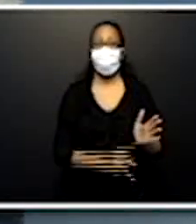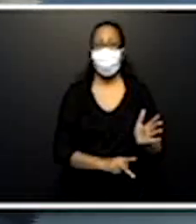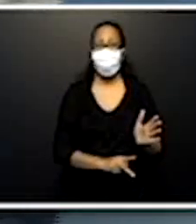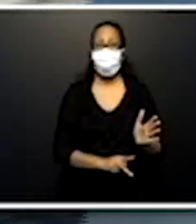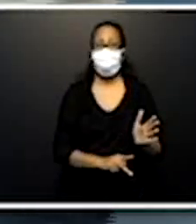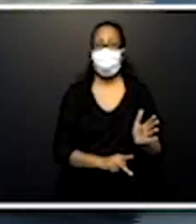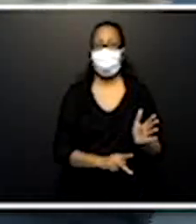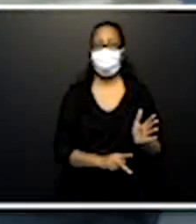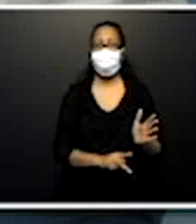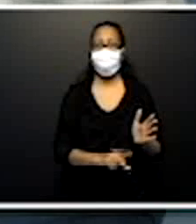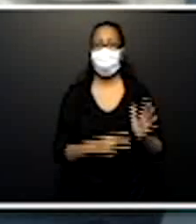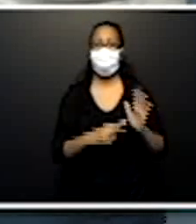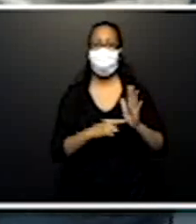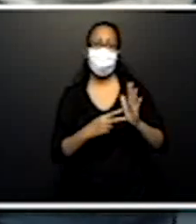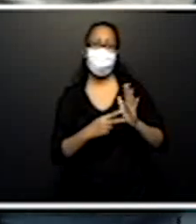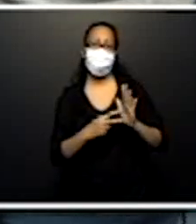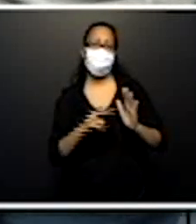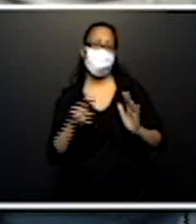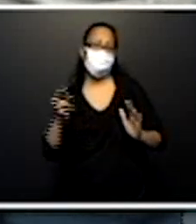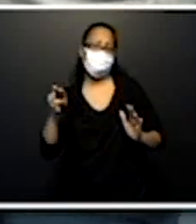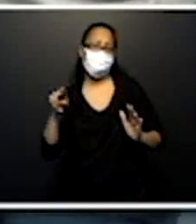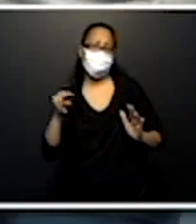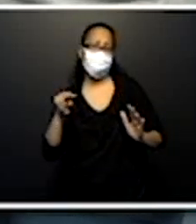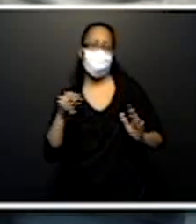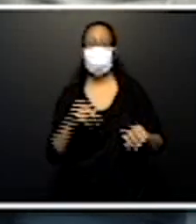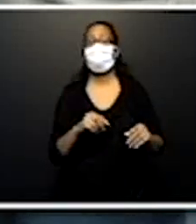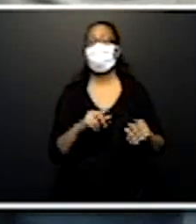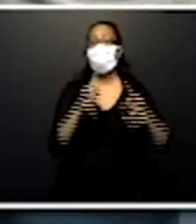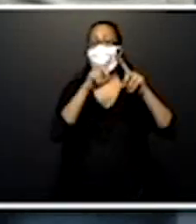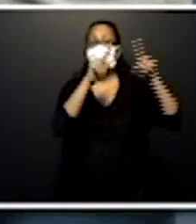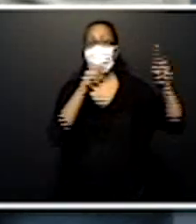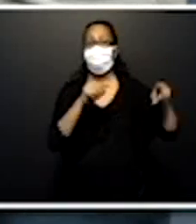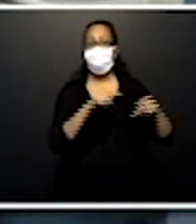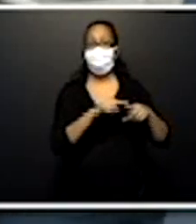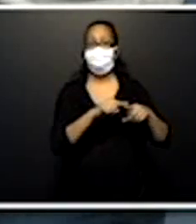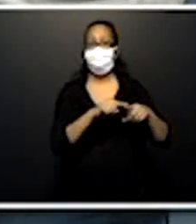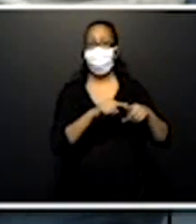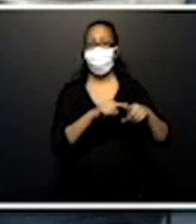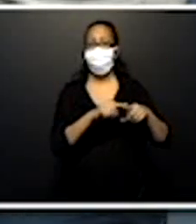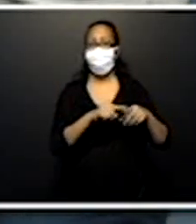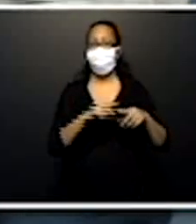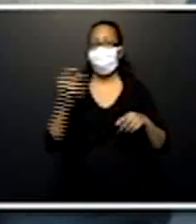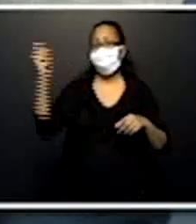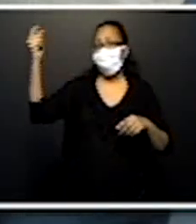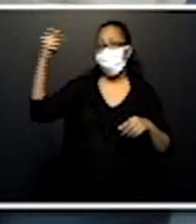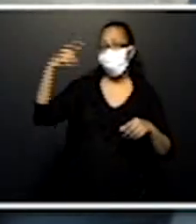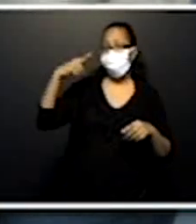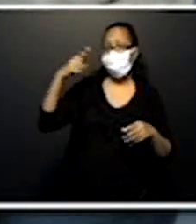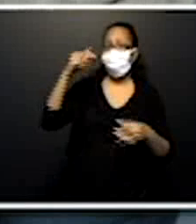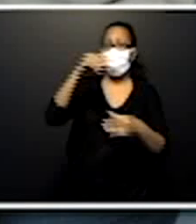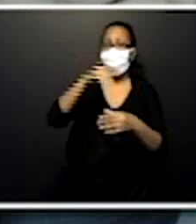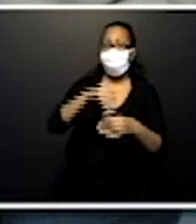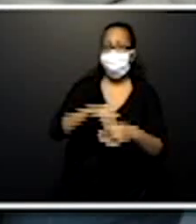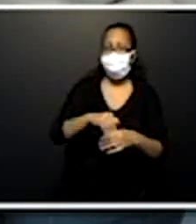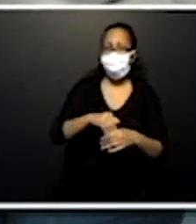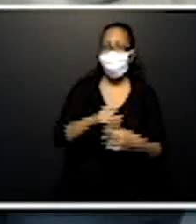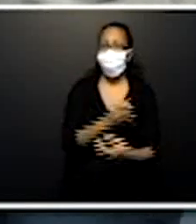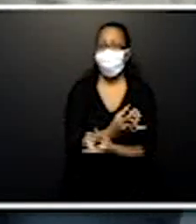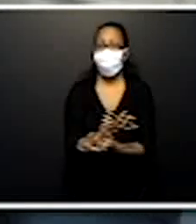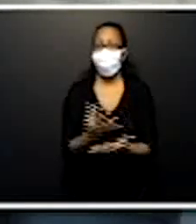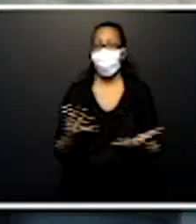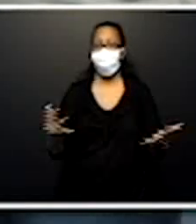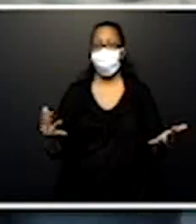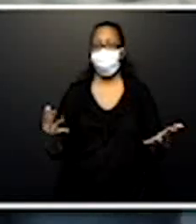quadro. E trazer Van Gogh e o sol para dentro do jardim. Então, ele quer trazer o sol para dentro do jardim,